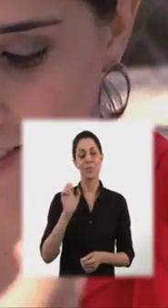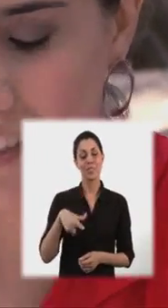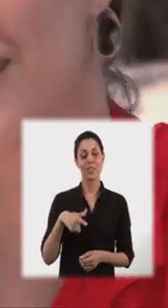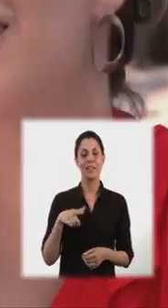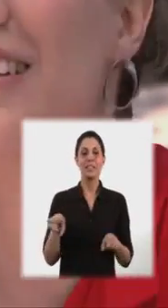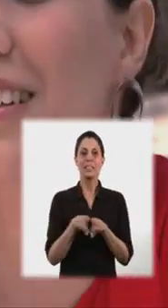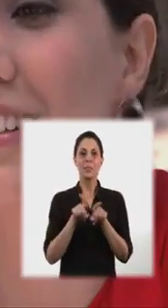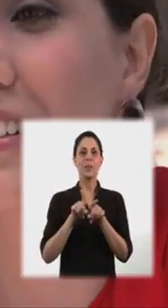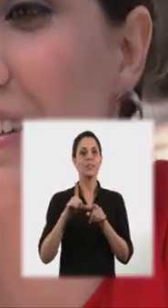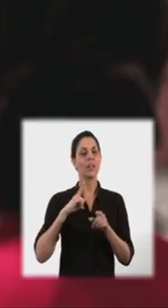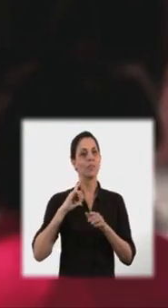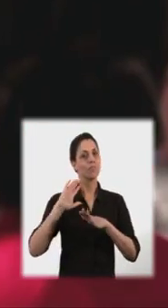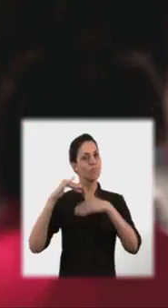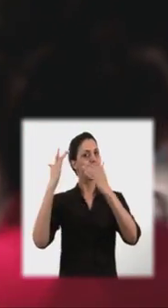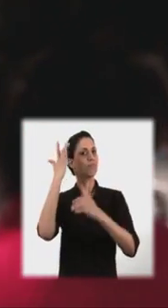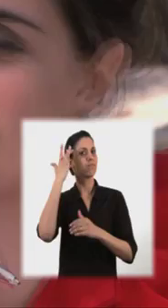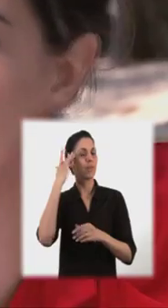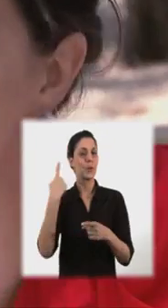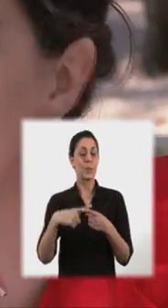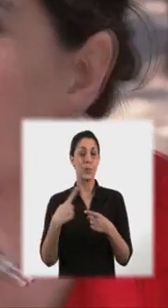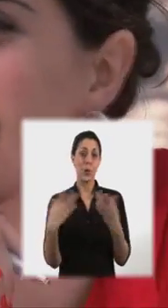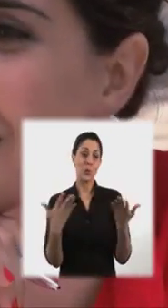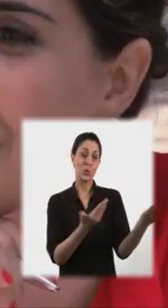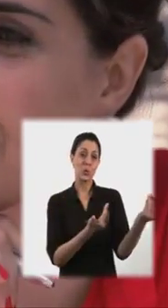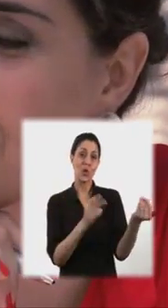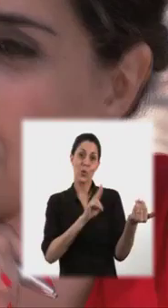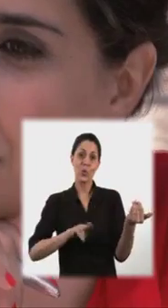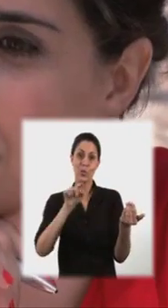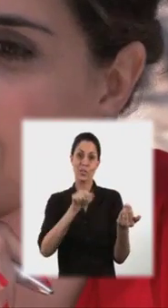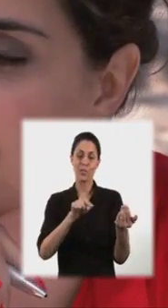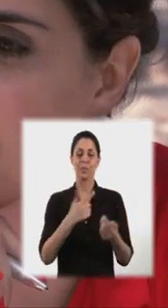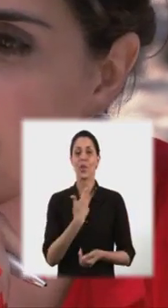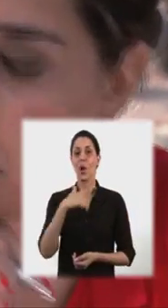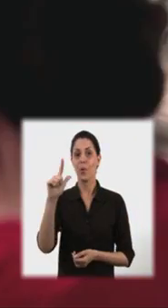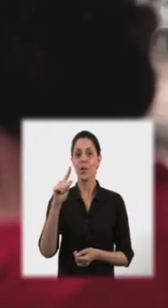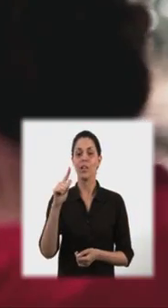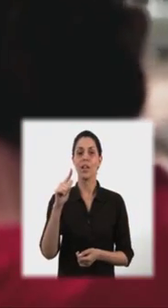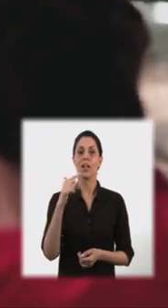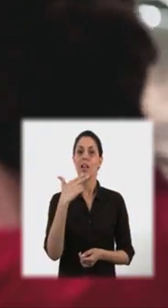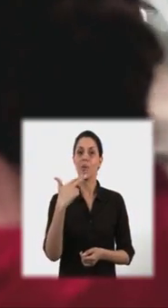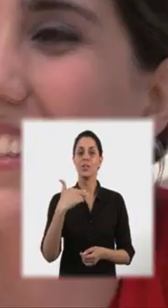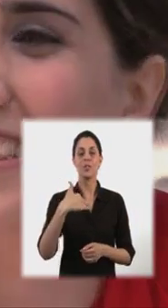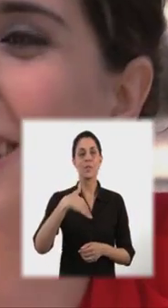E moderna, vamos dizer assim, né? A linguagem que os jovens usam hoje. E a outra linguagem é